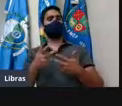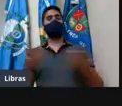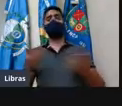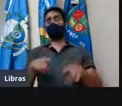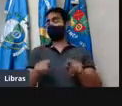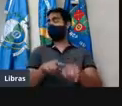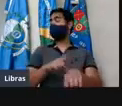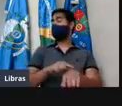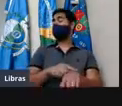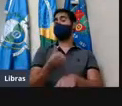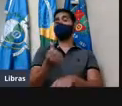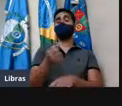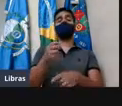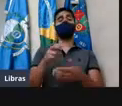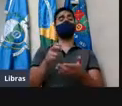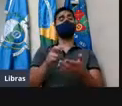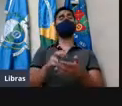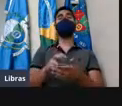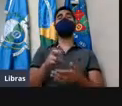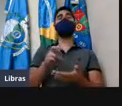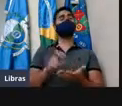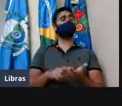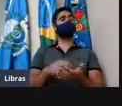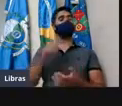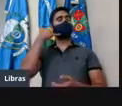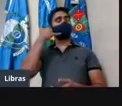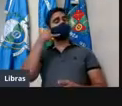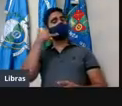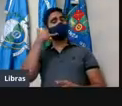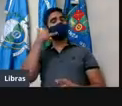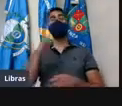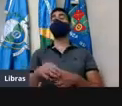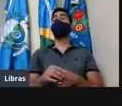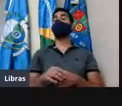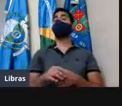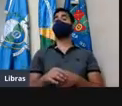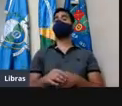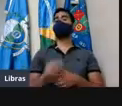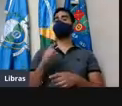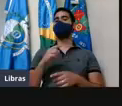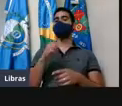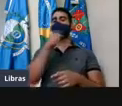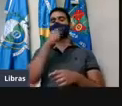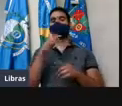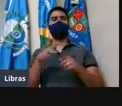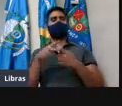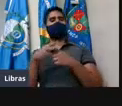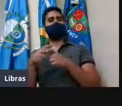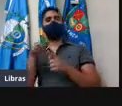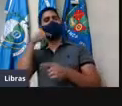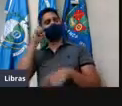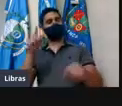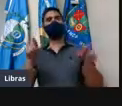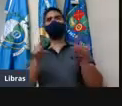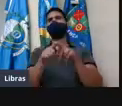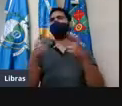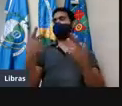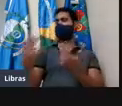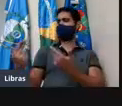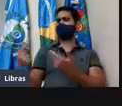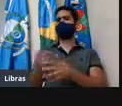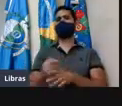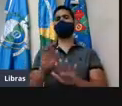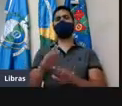6h30 da manhã, já estava ligando, 15 para 7, eles me atenderam, arrumando vazamento lá no meu bairro. Ontem também a mesma coisa, mas a gente tem